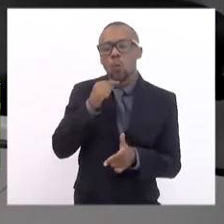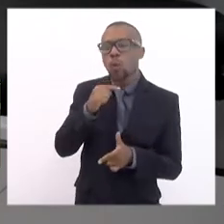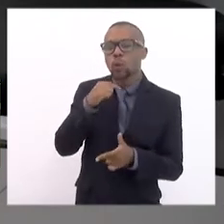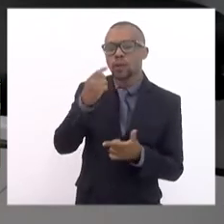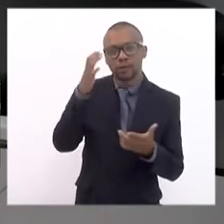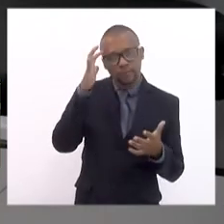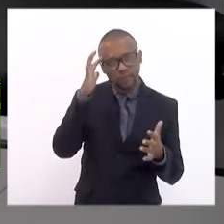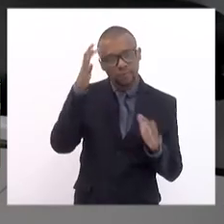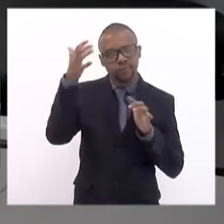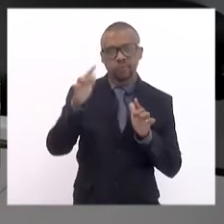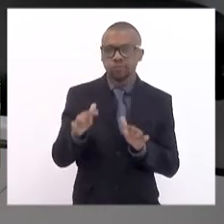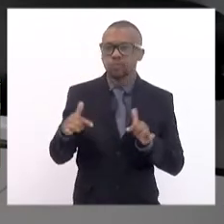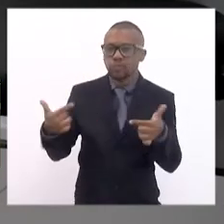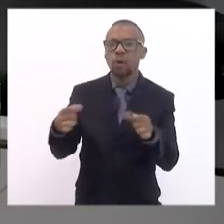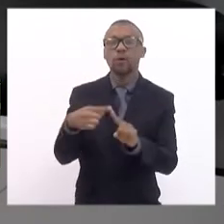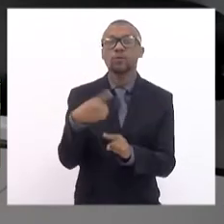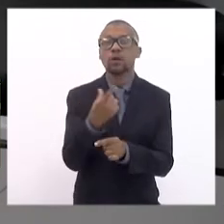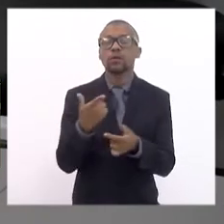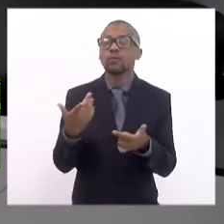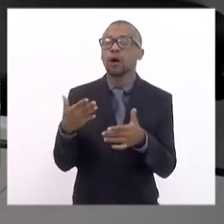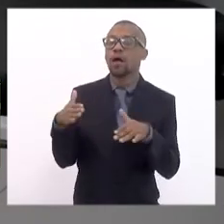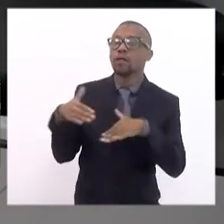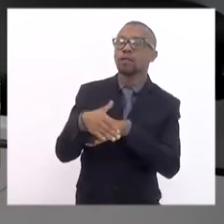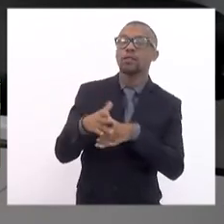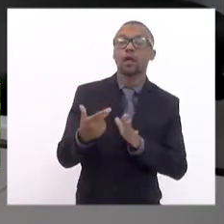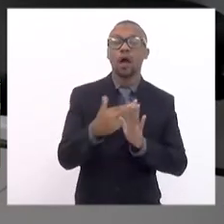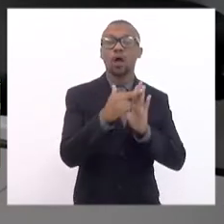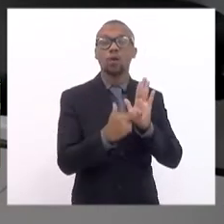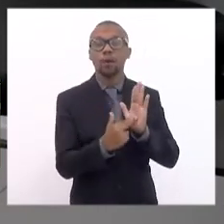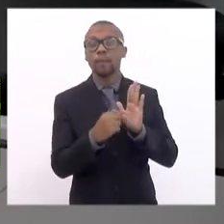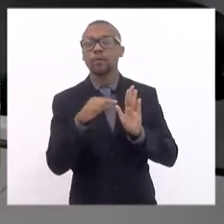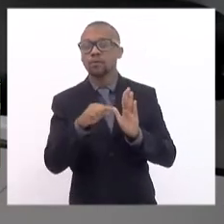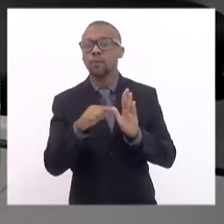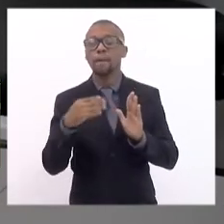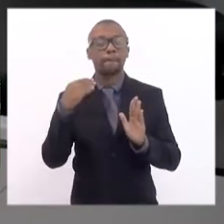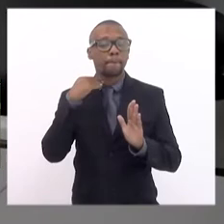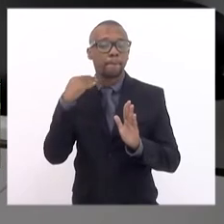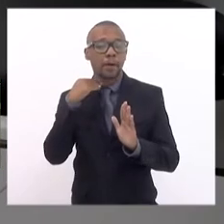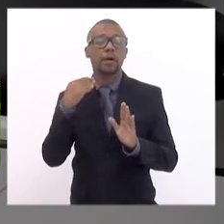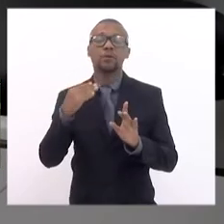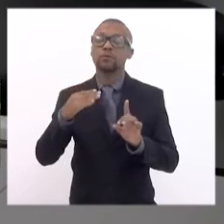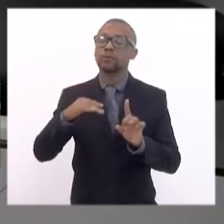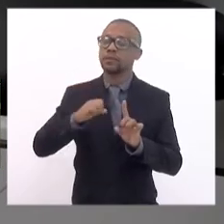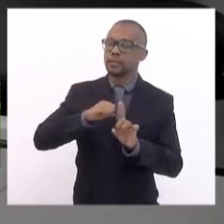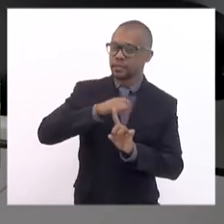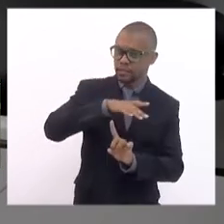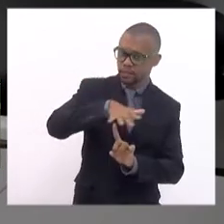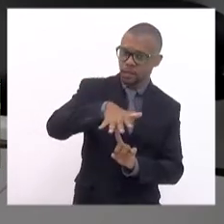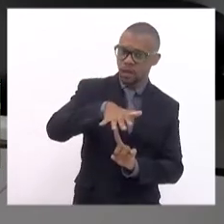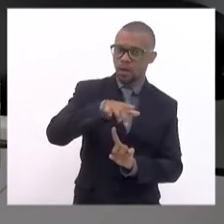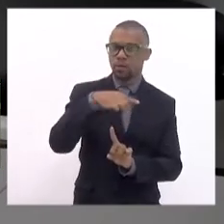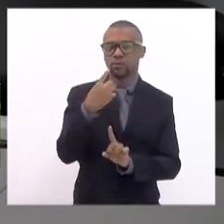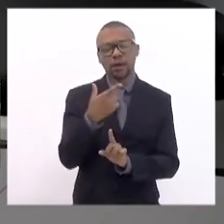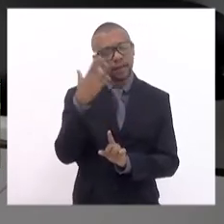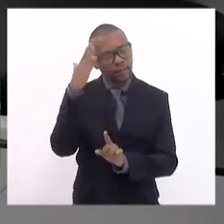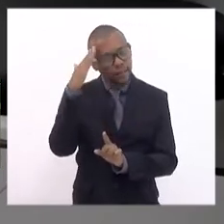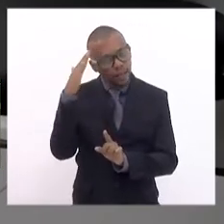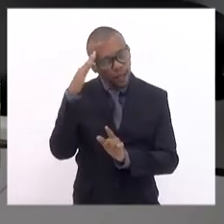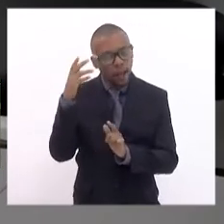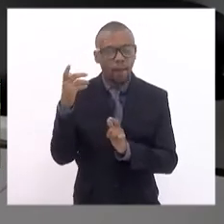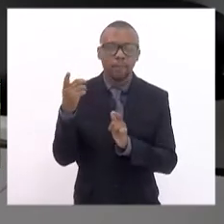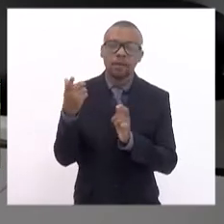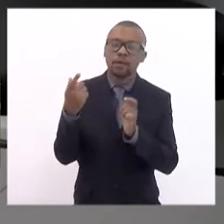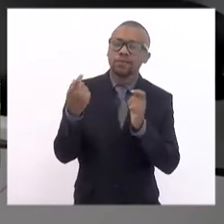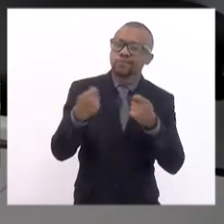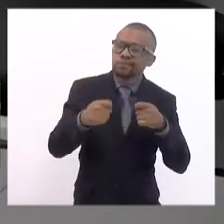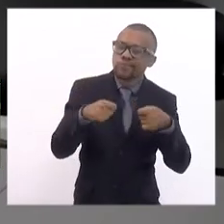realizar, porque a gente é submetido ao regulamento do Banco Central. Então, a gente, apesar de saber da necessidade, às vezes de uma forma excessiva